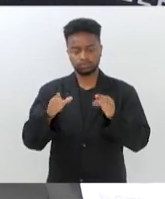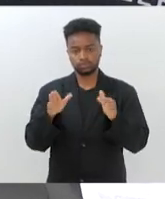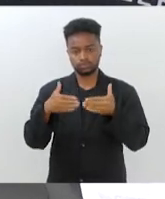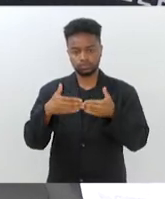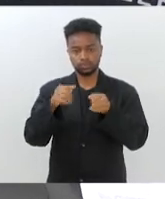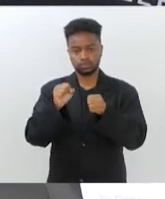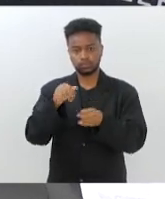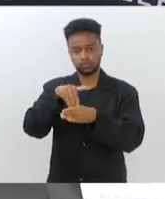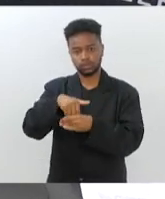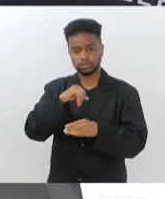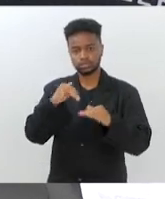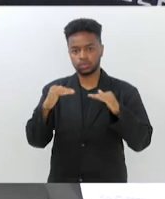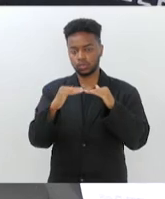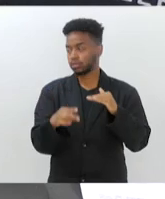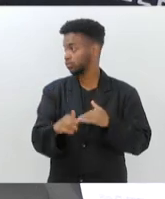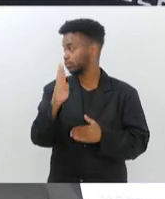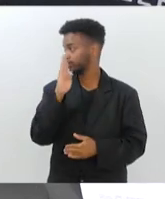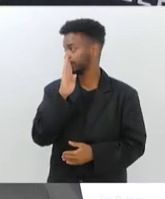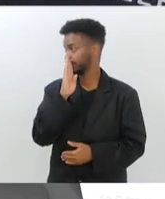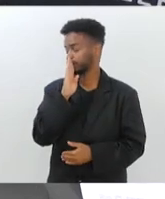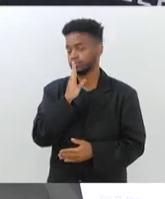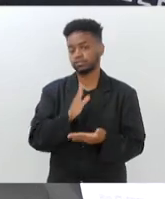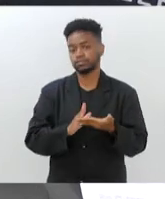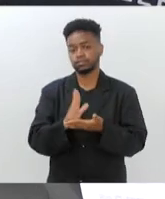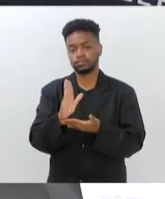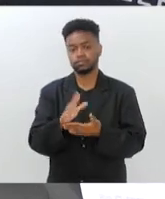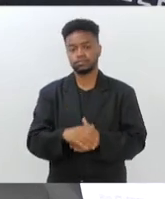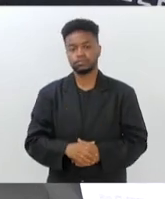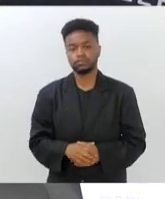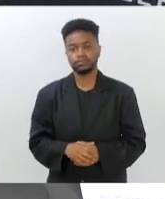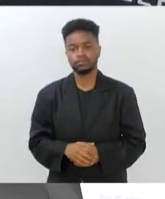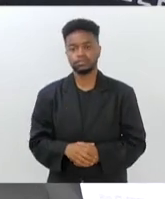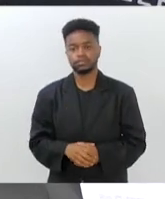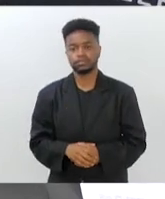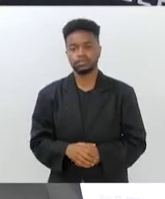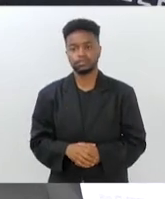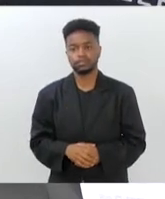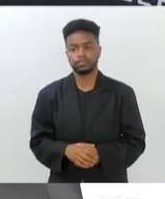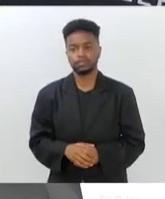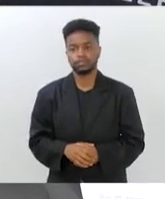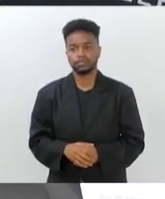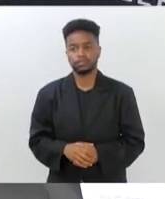em votação os senhores que aprovam permaneçam Como estão aprovado